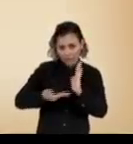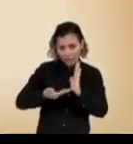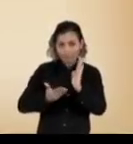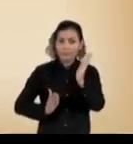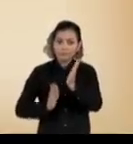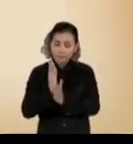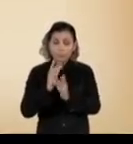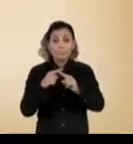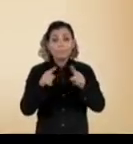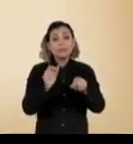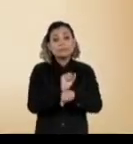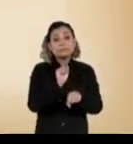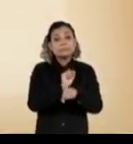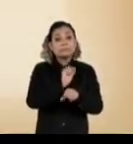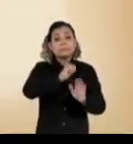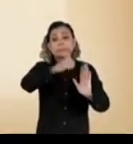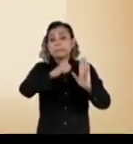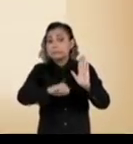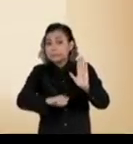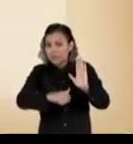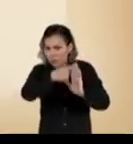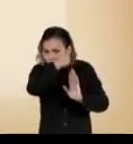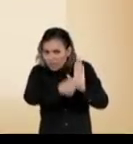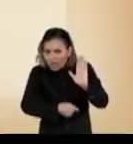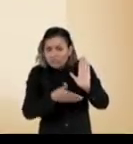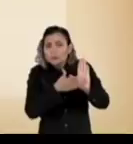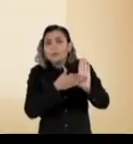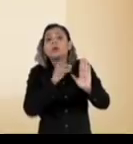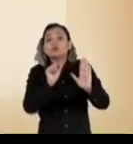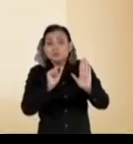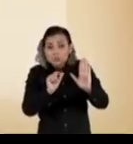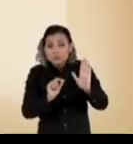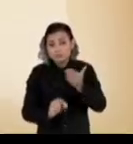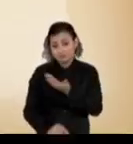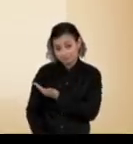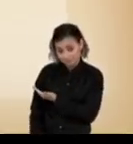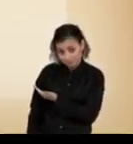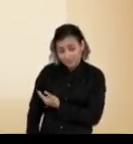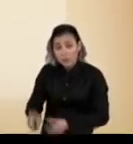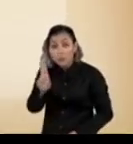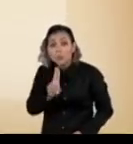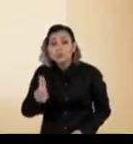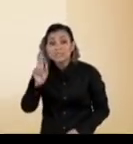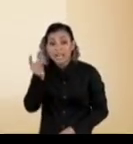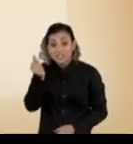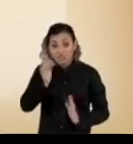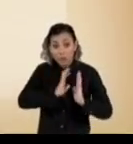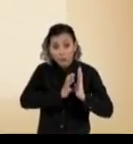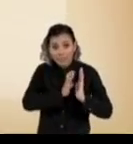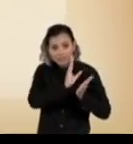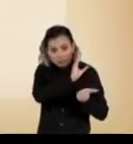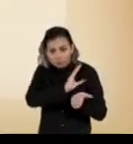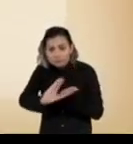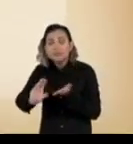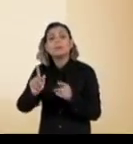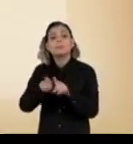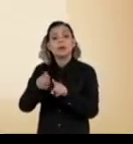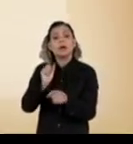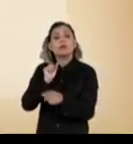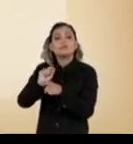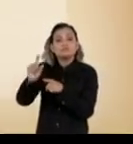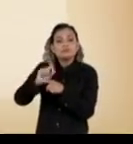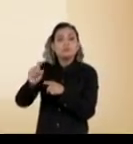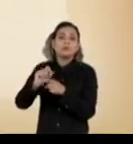passou por nenhuma comissão. O texto propõe, entre outras coisas, o uso do fundo partidário para compra ou locação